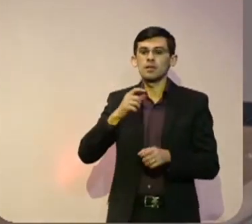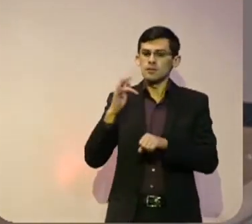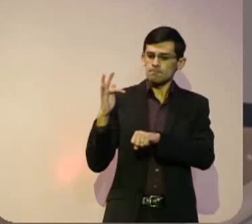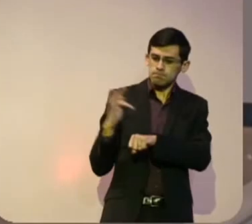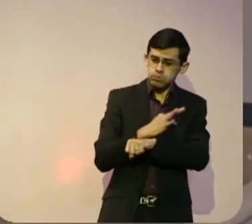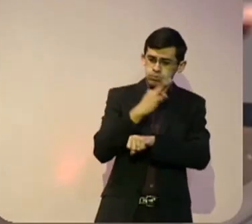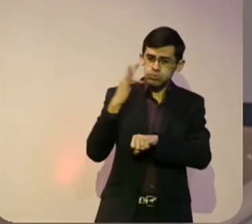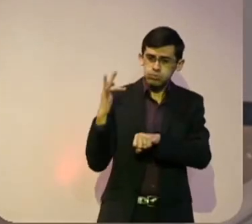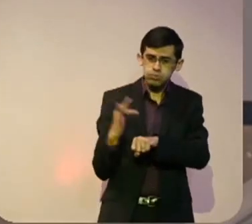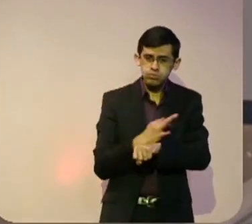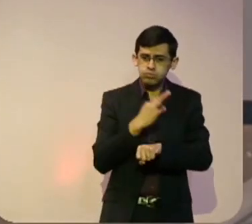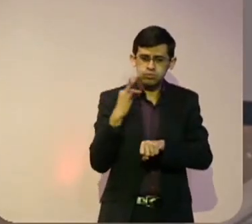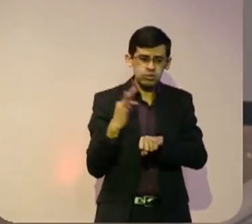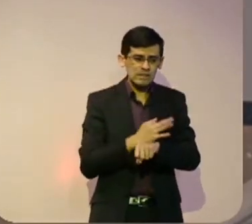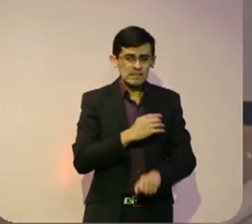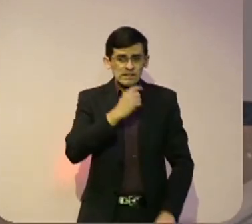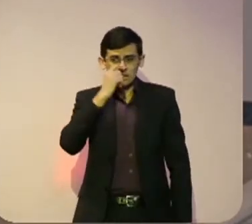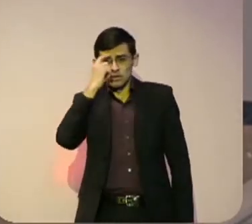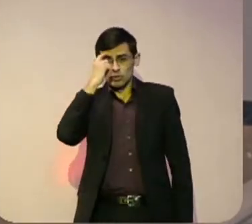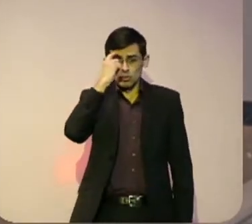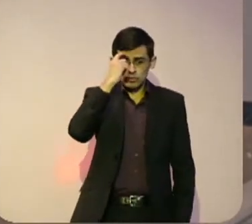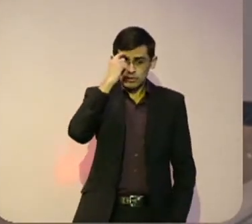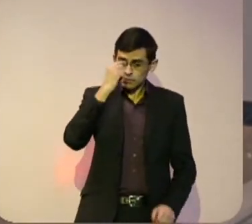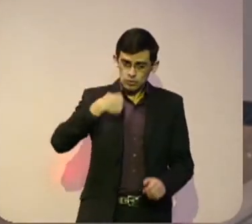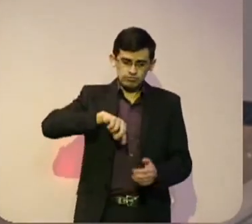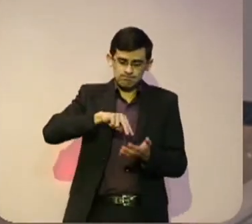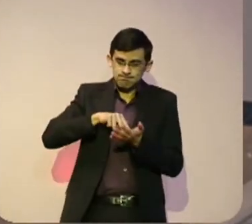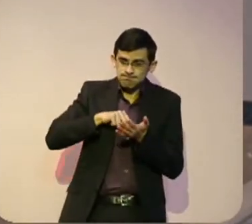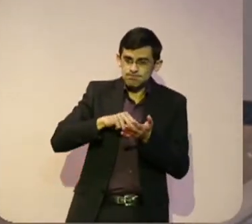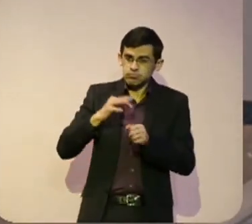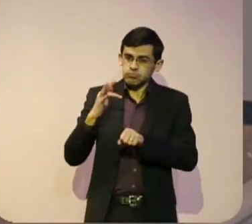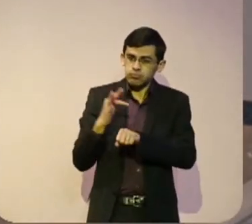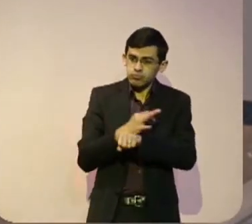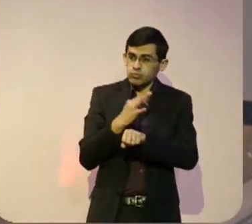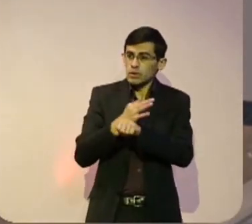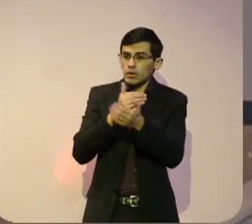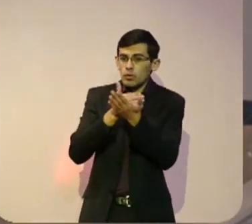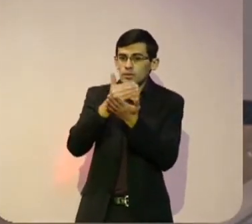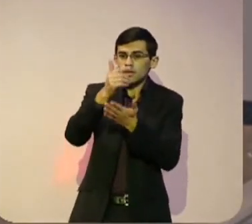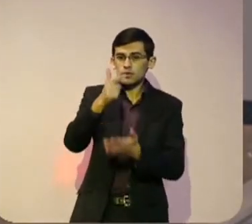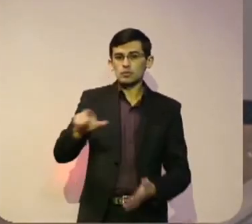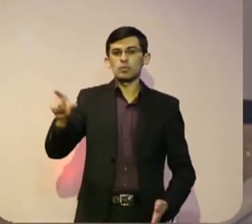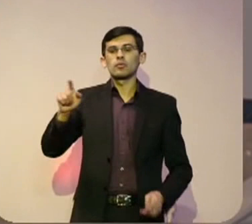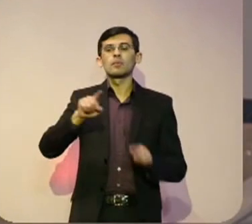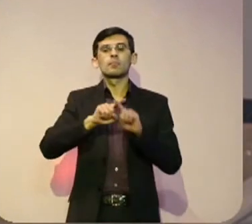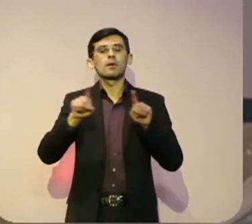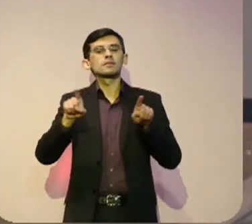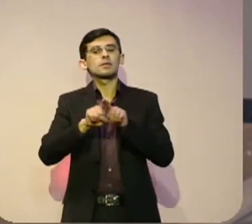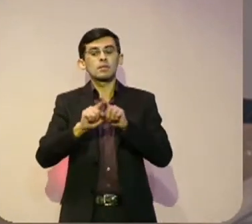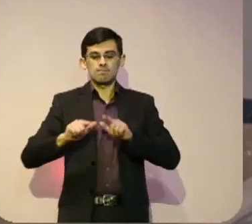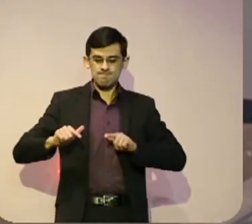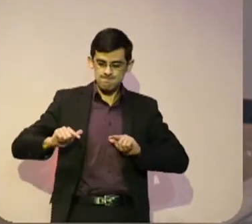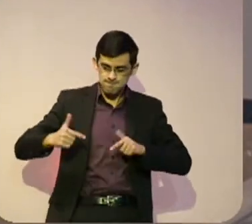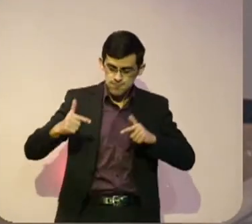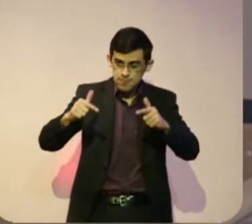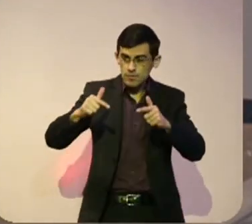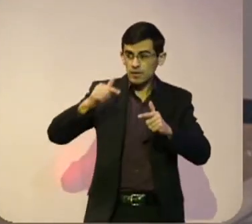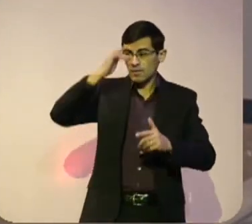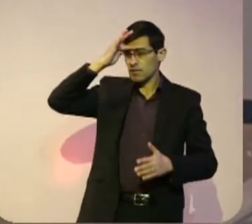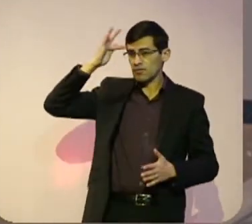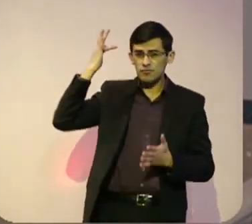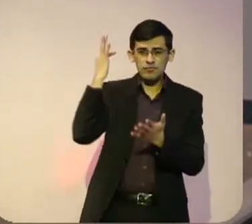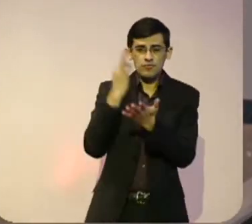perseverar no meio das perguntas e das inseguranças, um tempo de recomeço, mas um tempo de avançar na nossa fé